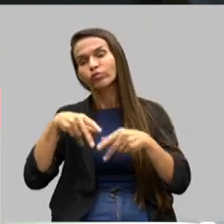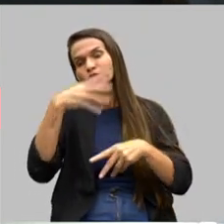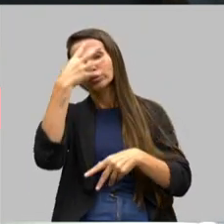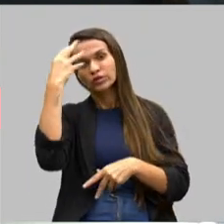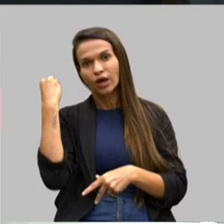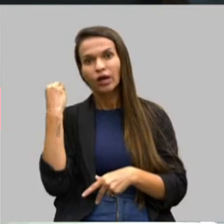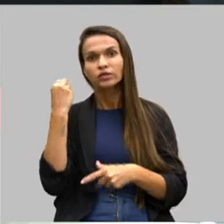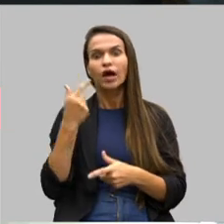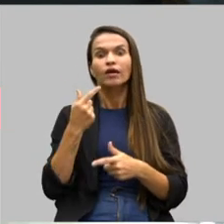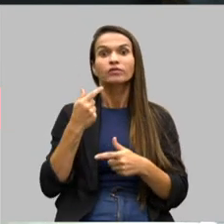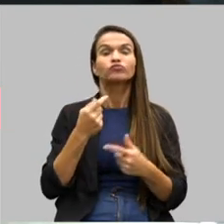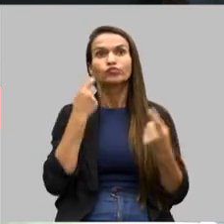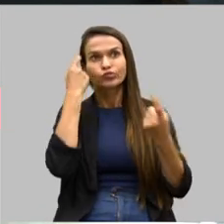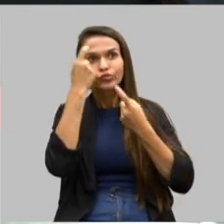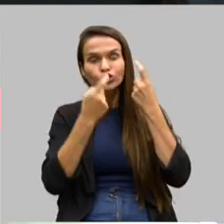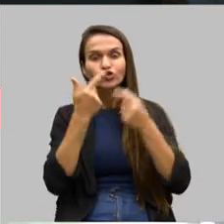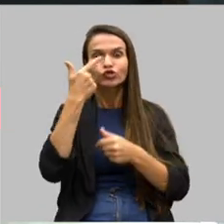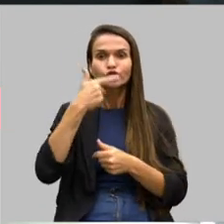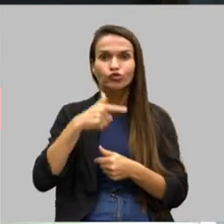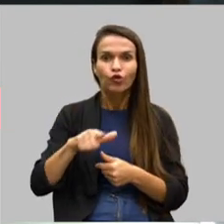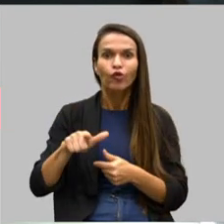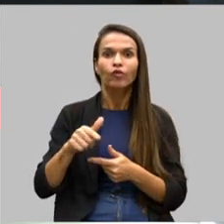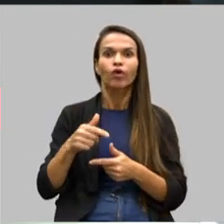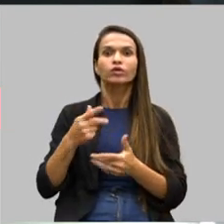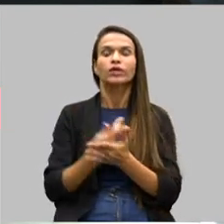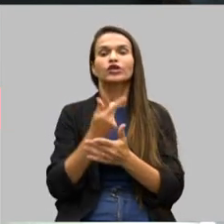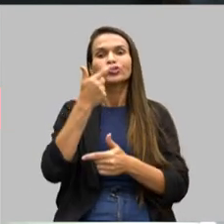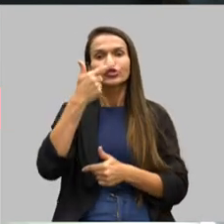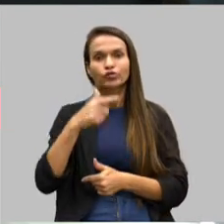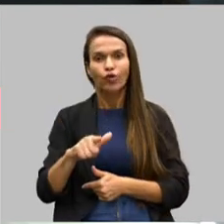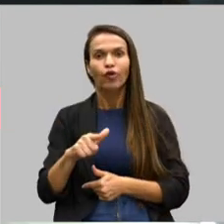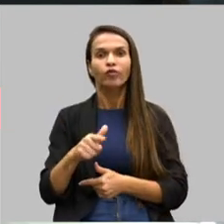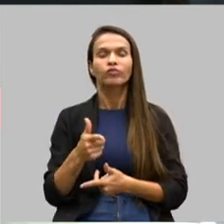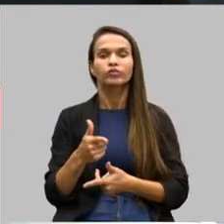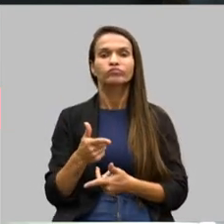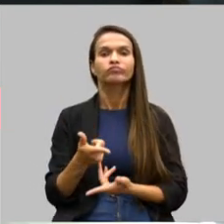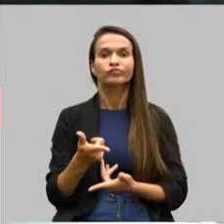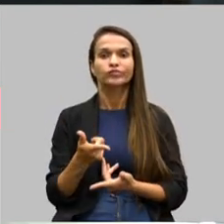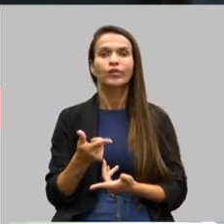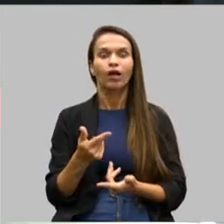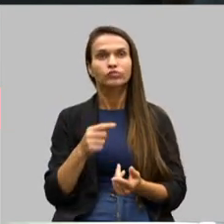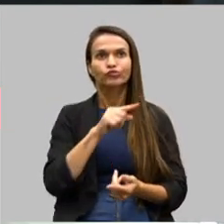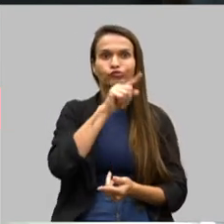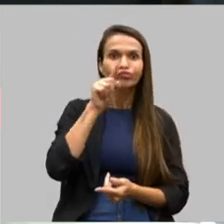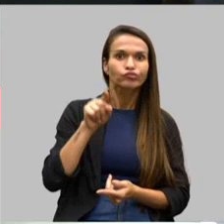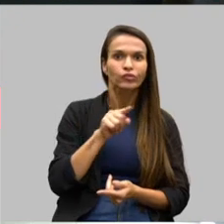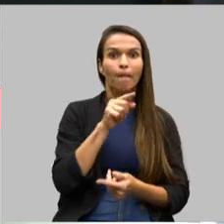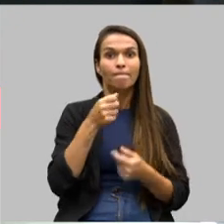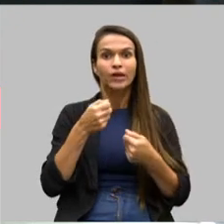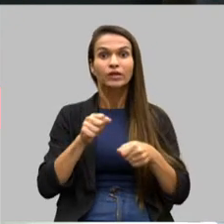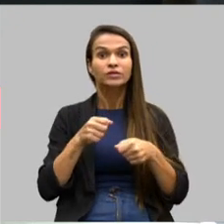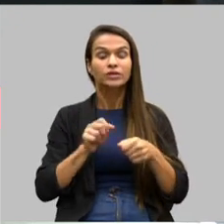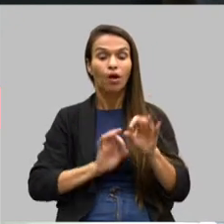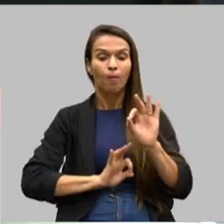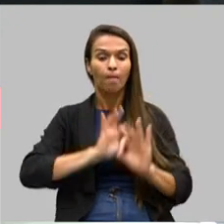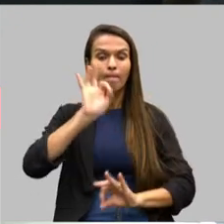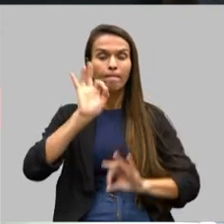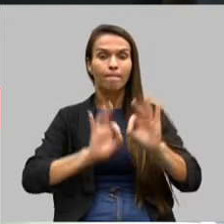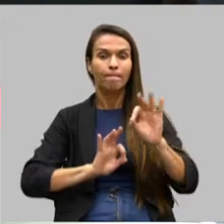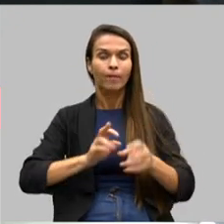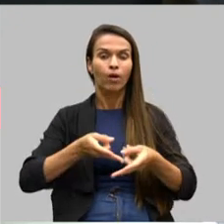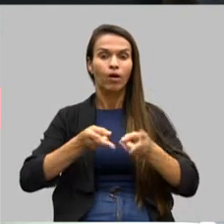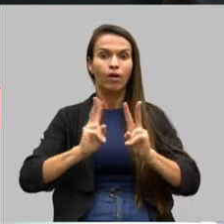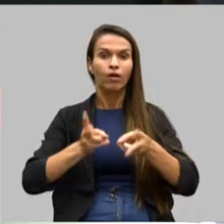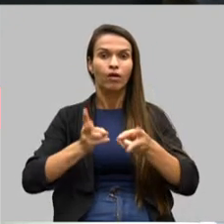aparece de novo. Volta a esquecer quando chove. Então, isso para dizer que a gente precisa de planejamento de longo prazo,